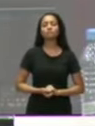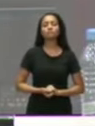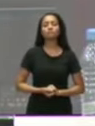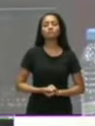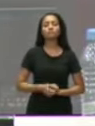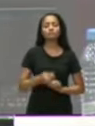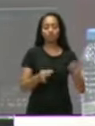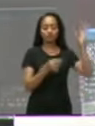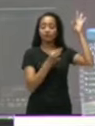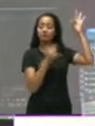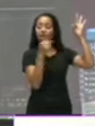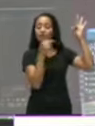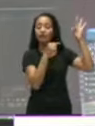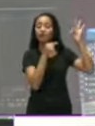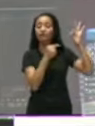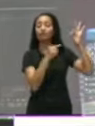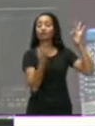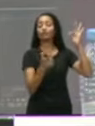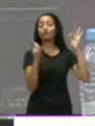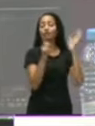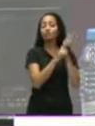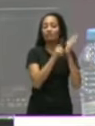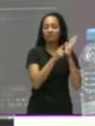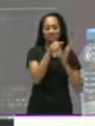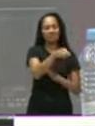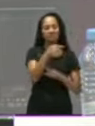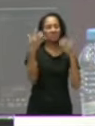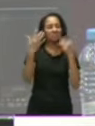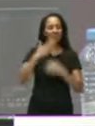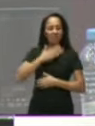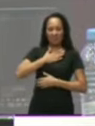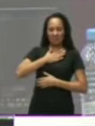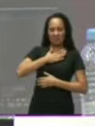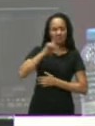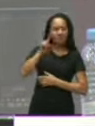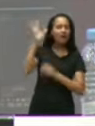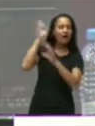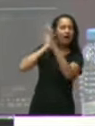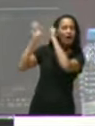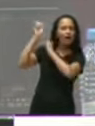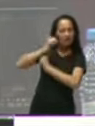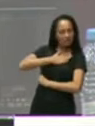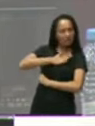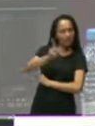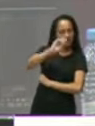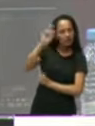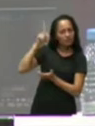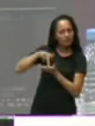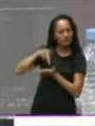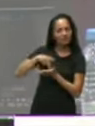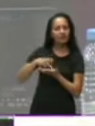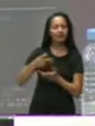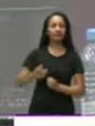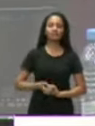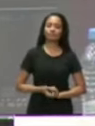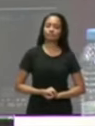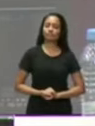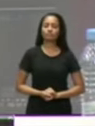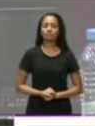Por gentileza. Tá aqui, ó. Vocês não gostam de escutar a verdade, né? Eu não peço gosto. Ao plenário não gosto, se